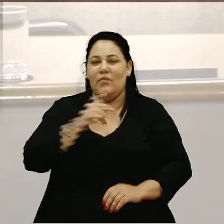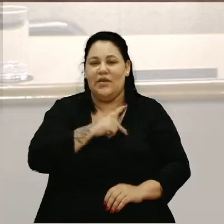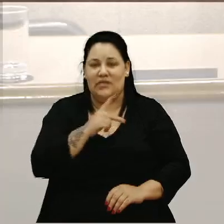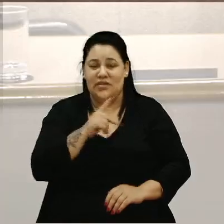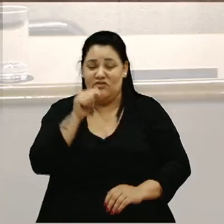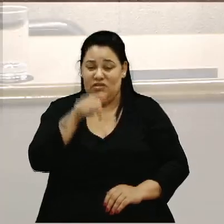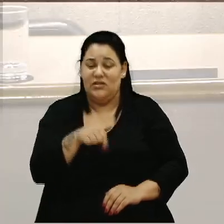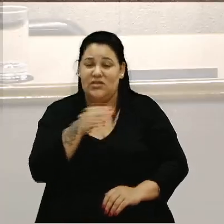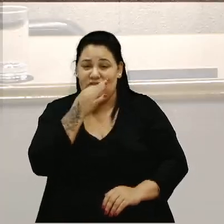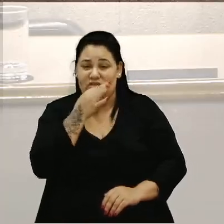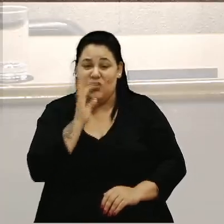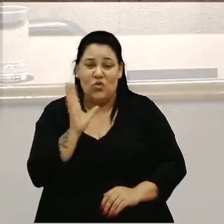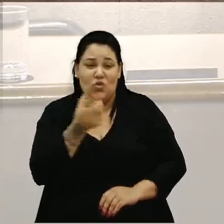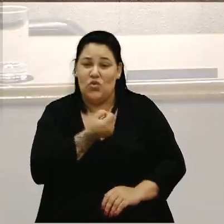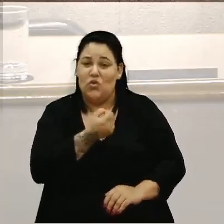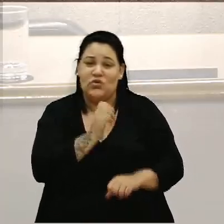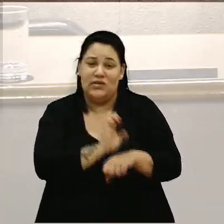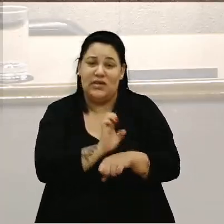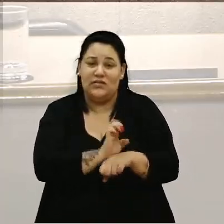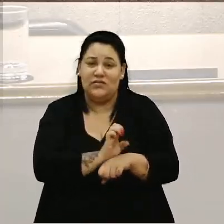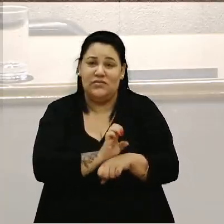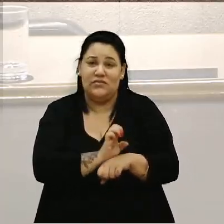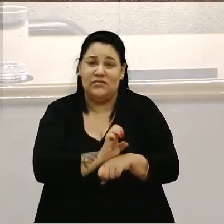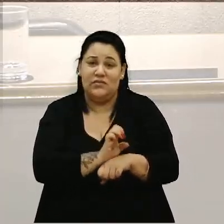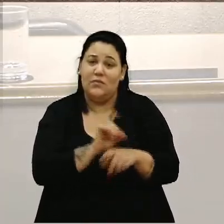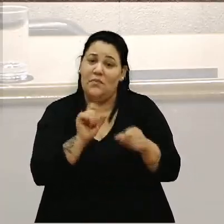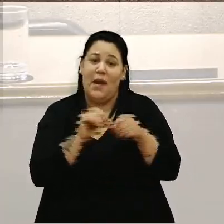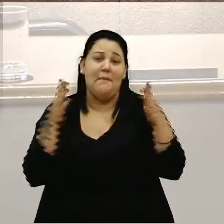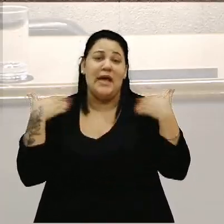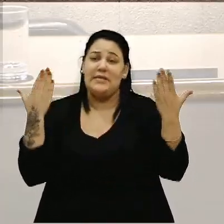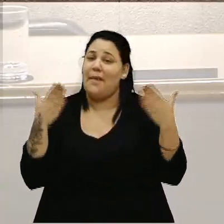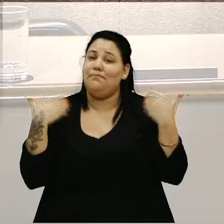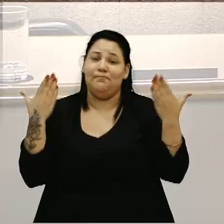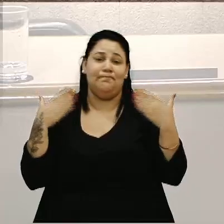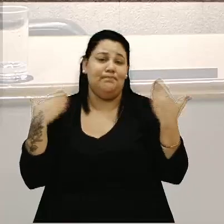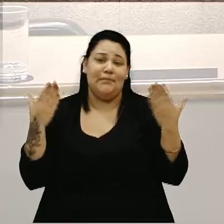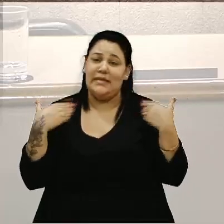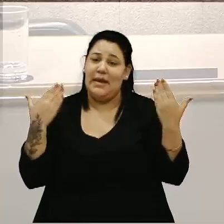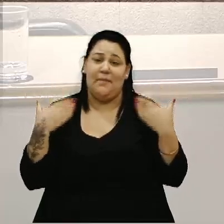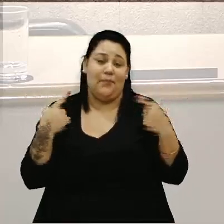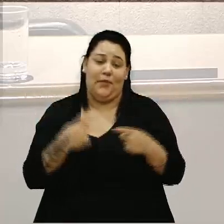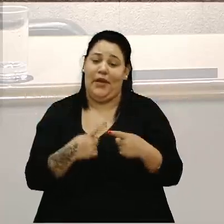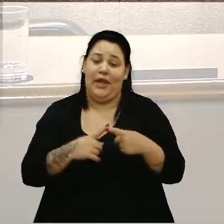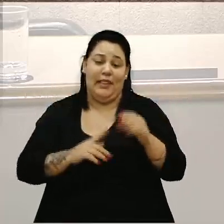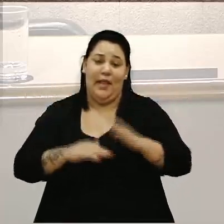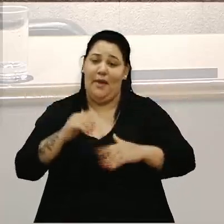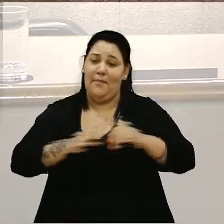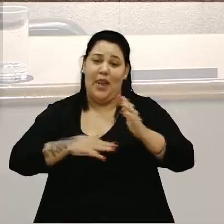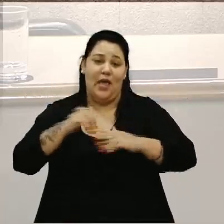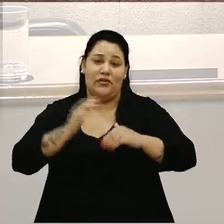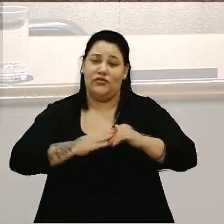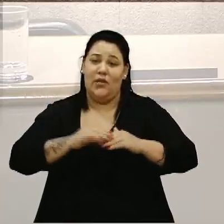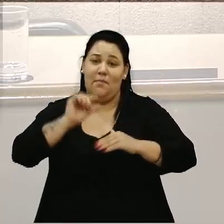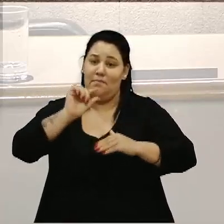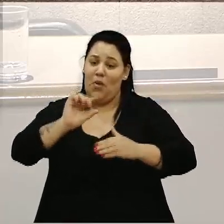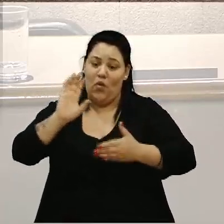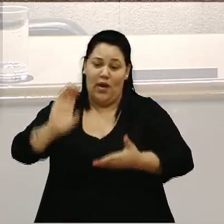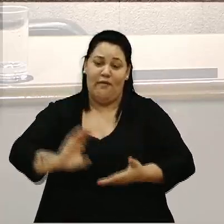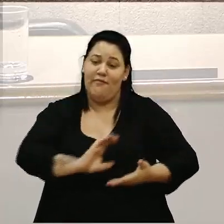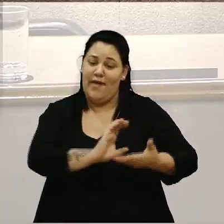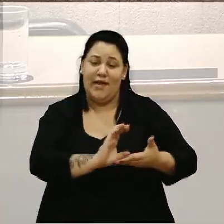Sul e no Estado para fazer turismo, porque na prática mesmo, poucos recursos